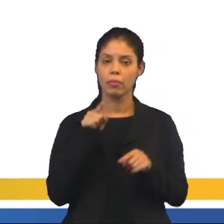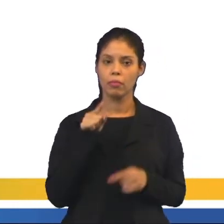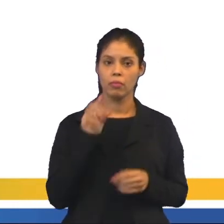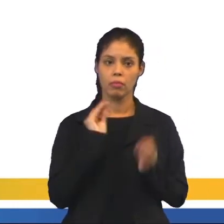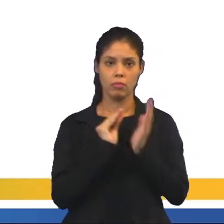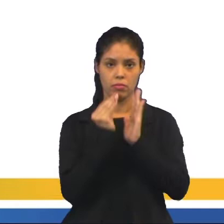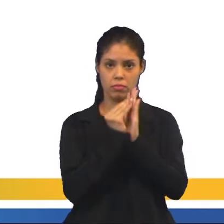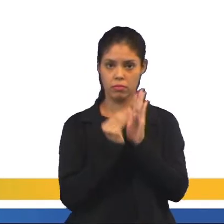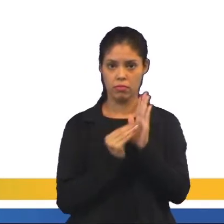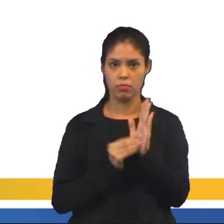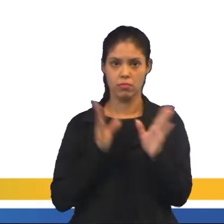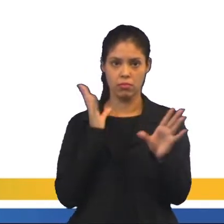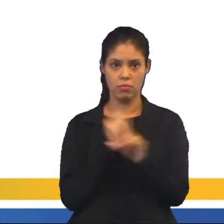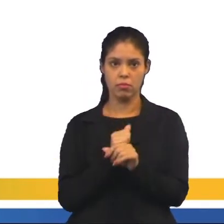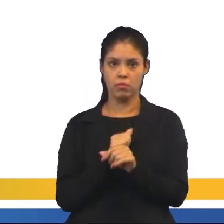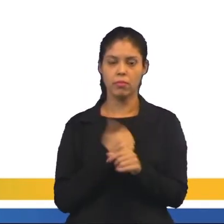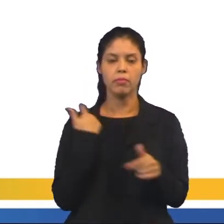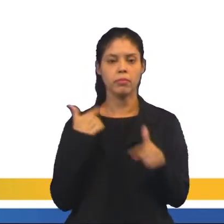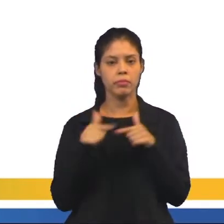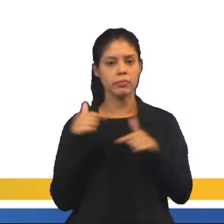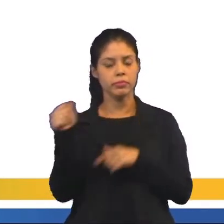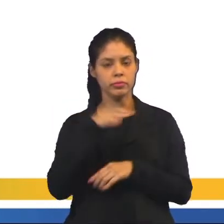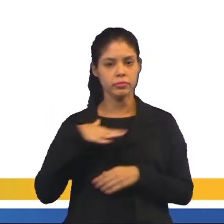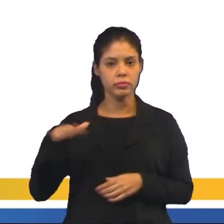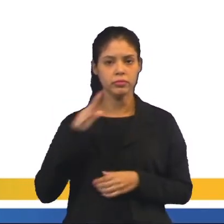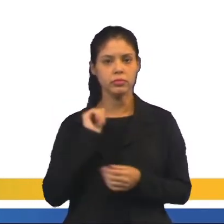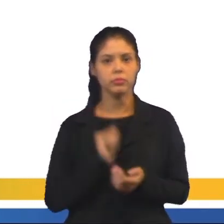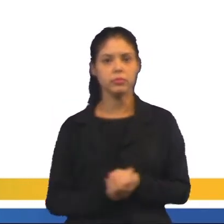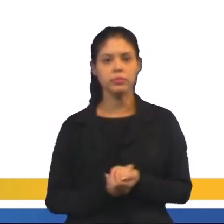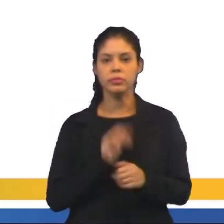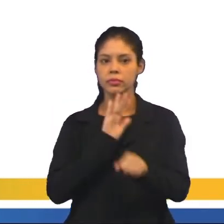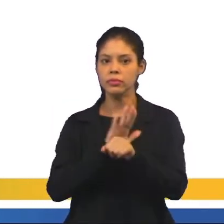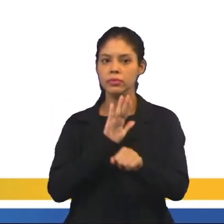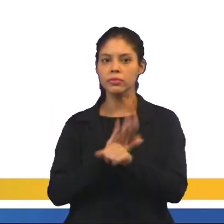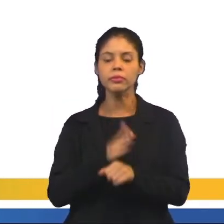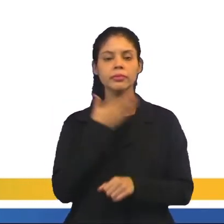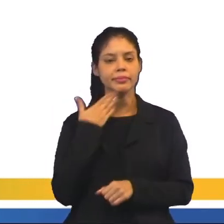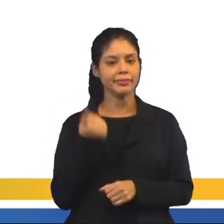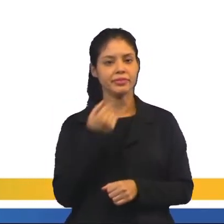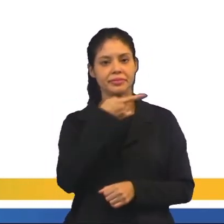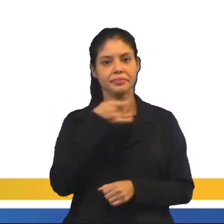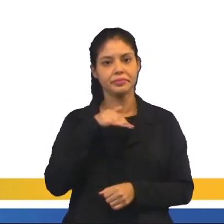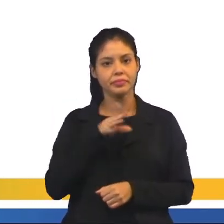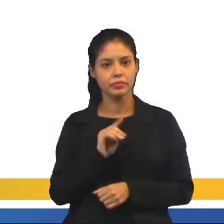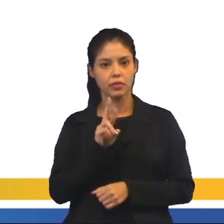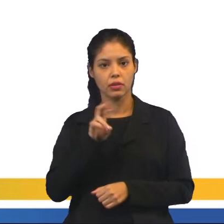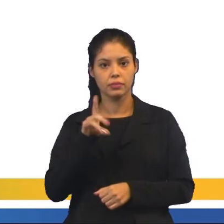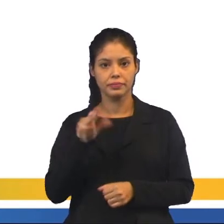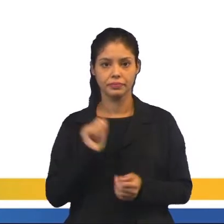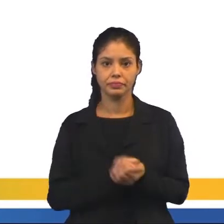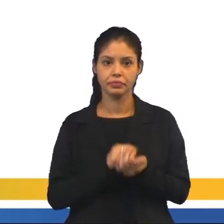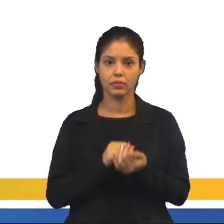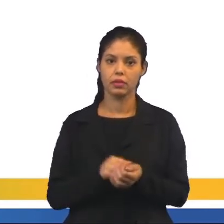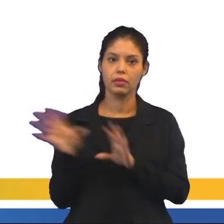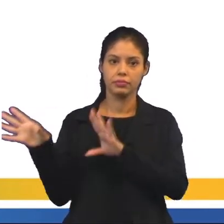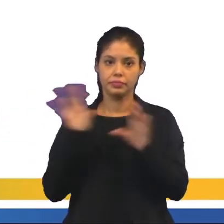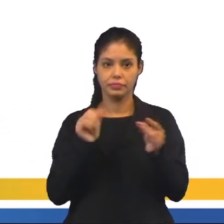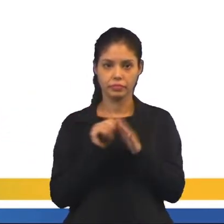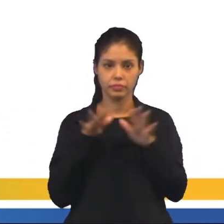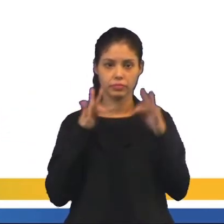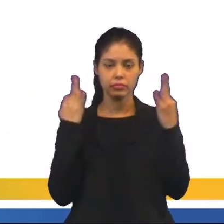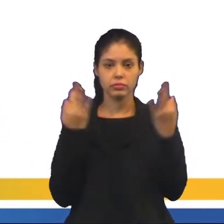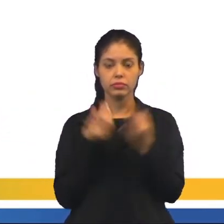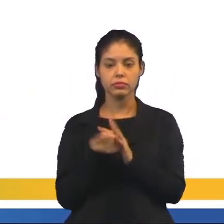esse fato, somado à mecanização do trabalho no campo, contribuiu para o fenômeno chamado êxodo rural, levando